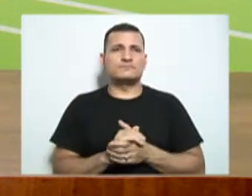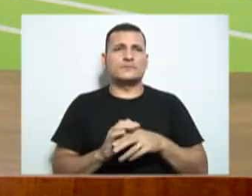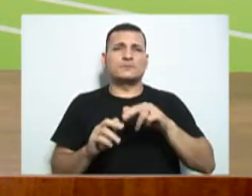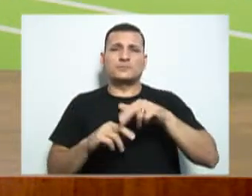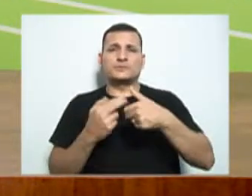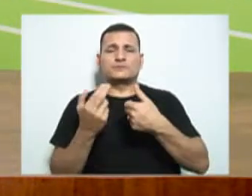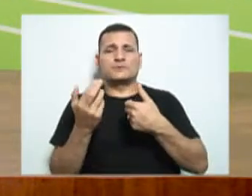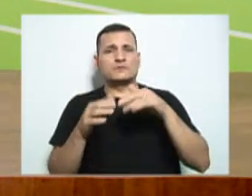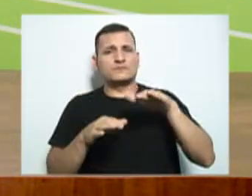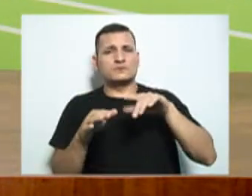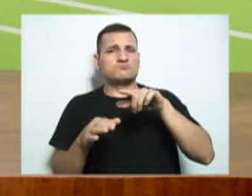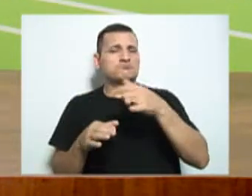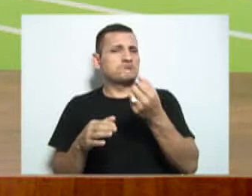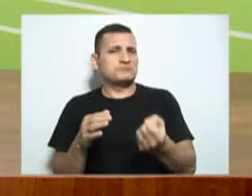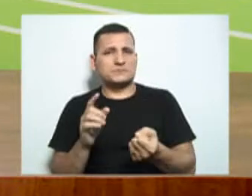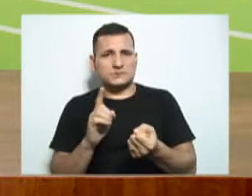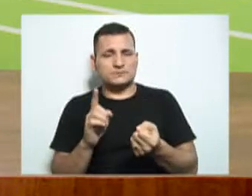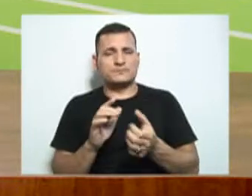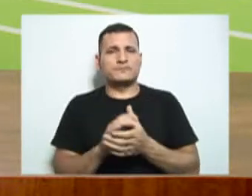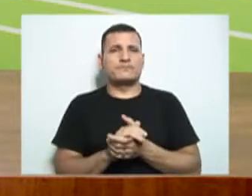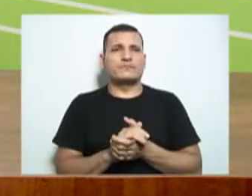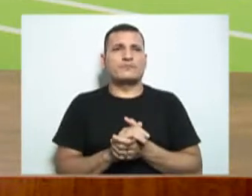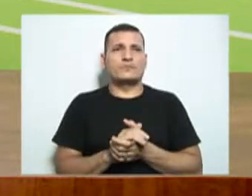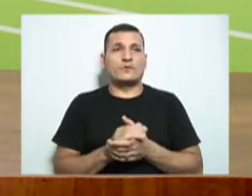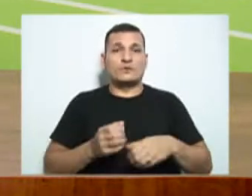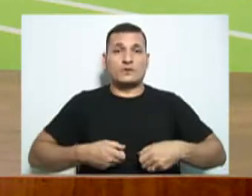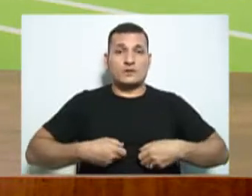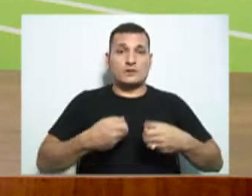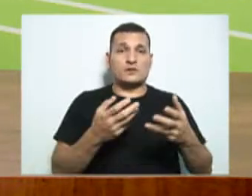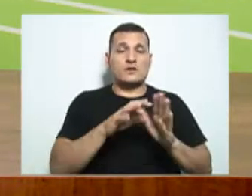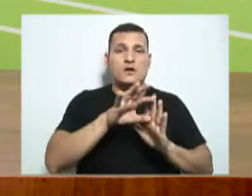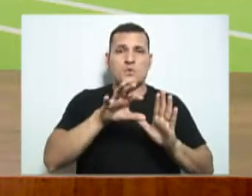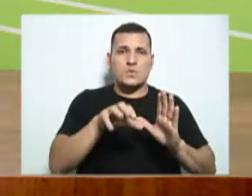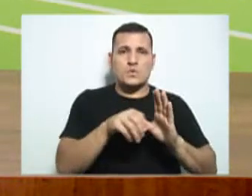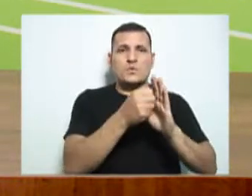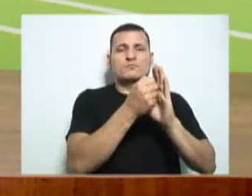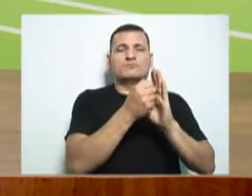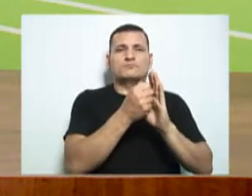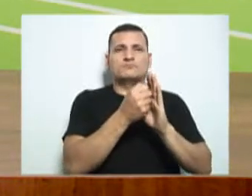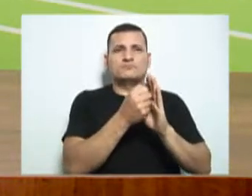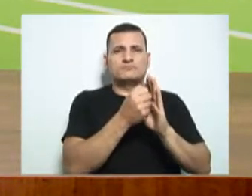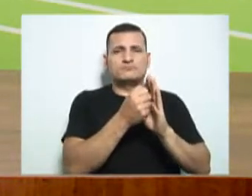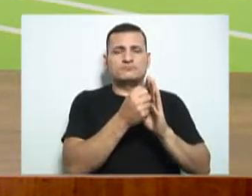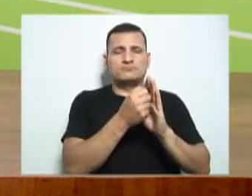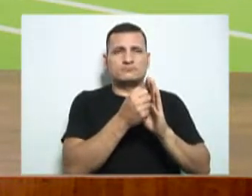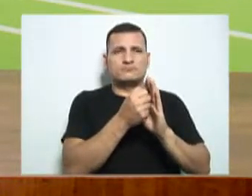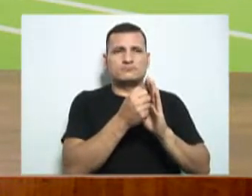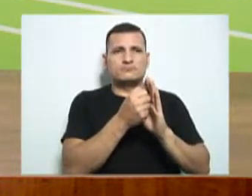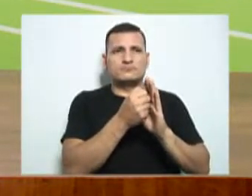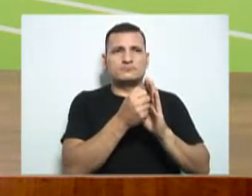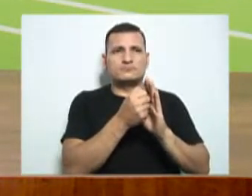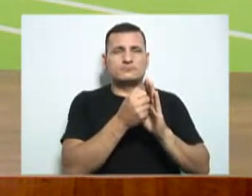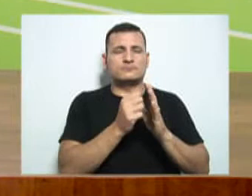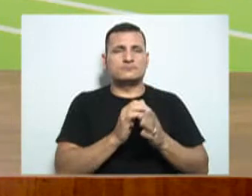é aceito. No custeio por absorção, o ganho dos atos não cooperativos, ele